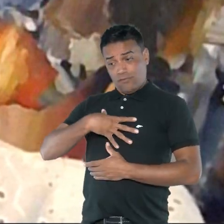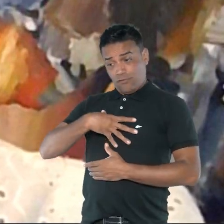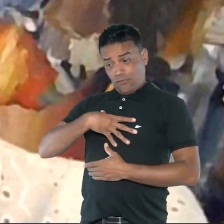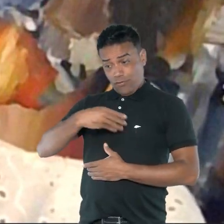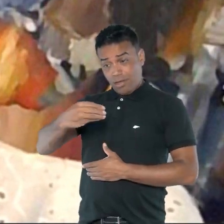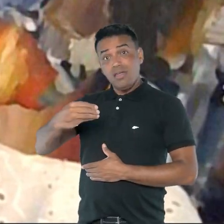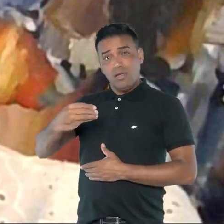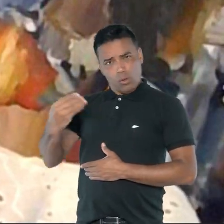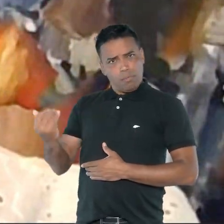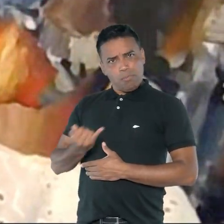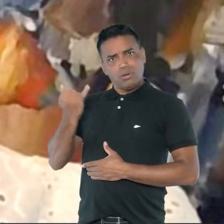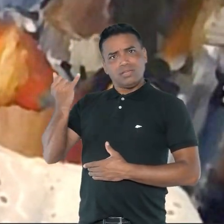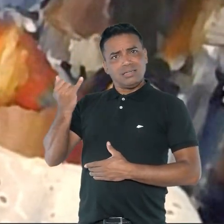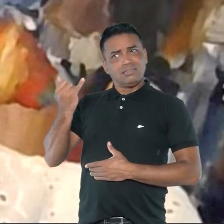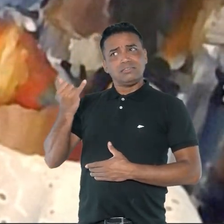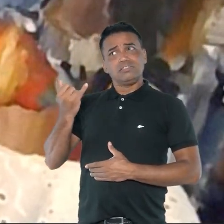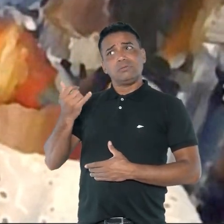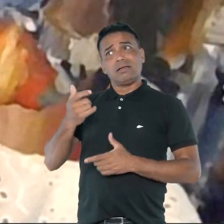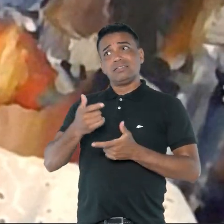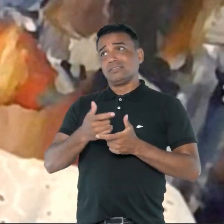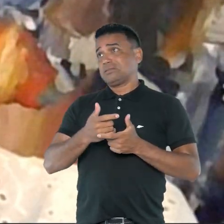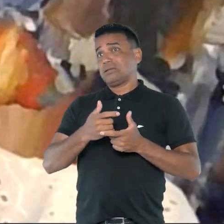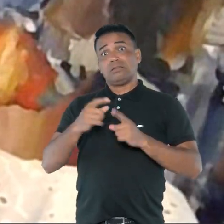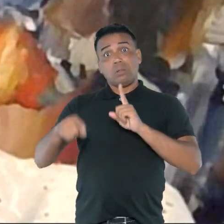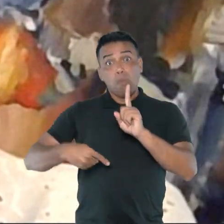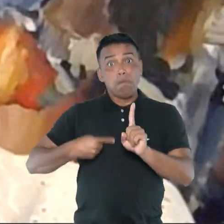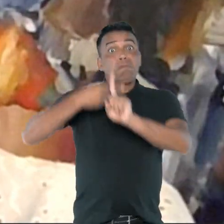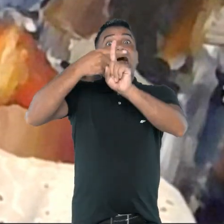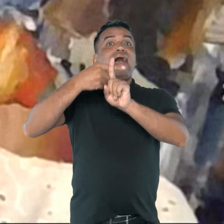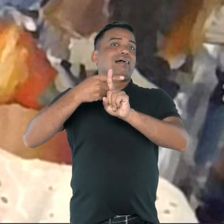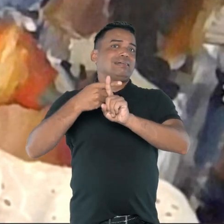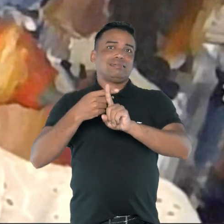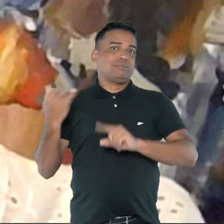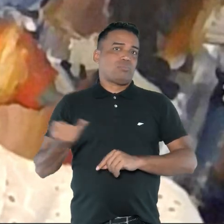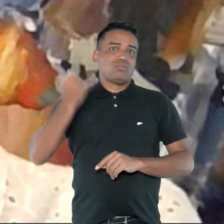o filho é importante, mas, assim, pode não ser a coisa